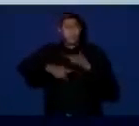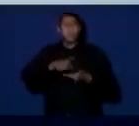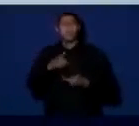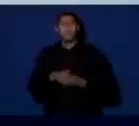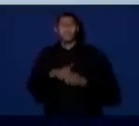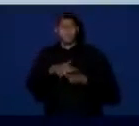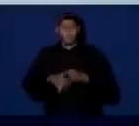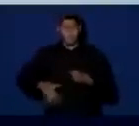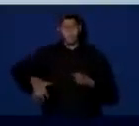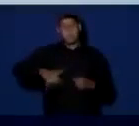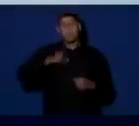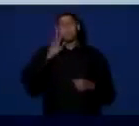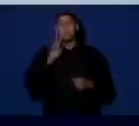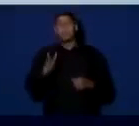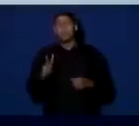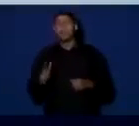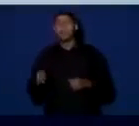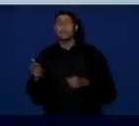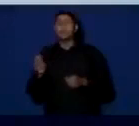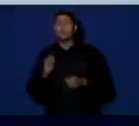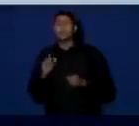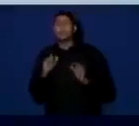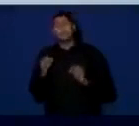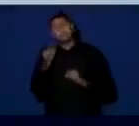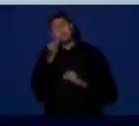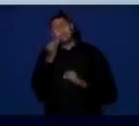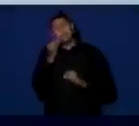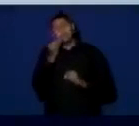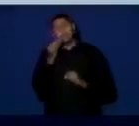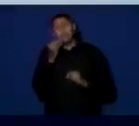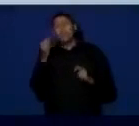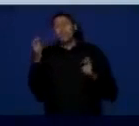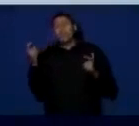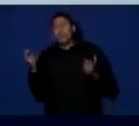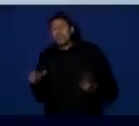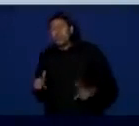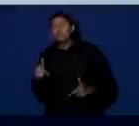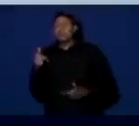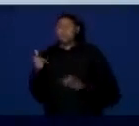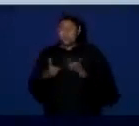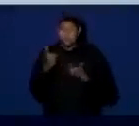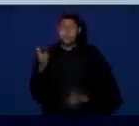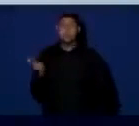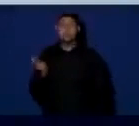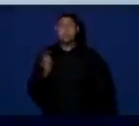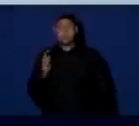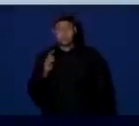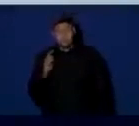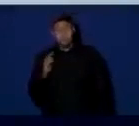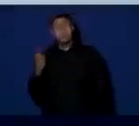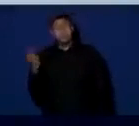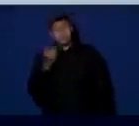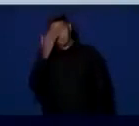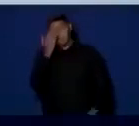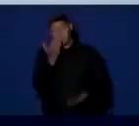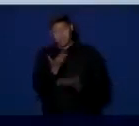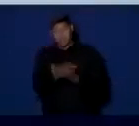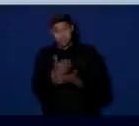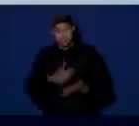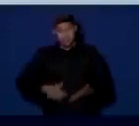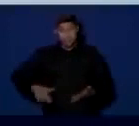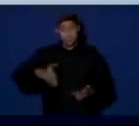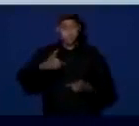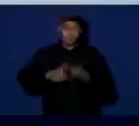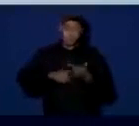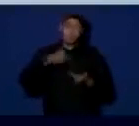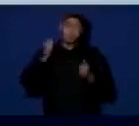gosta de olhar para ter a perspectiva para onde o mercado de trabalho está indo, a gente acredita que o mercado de